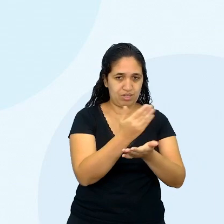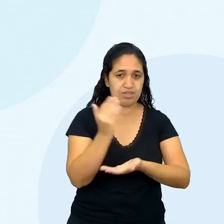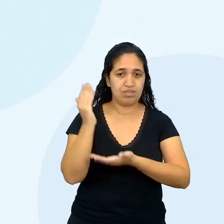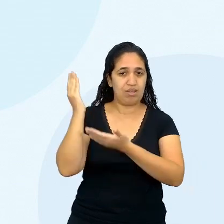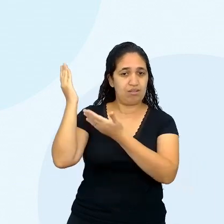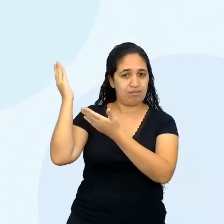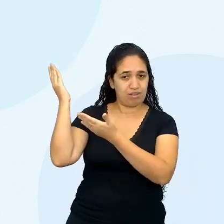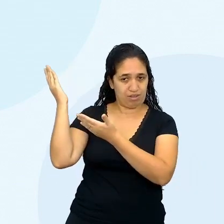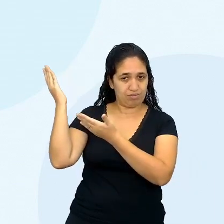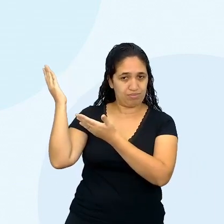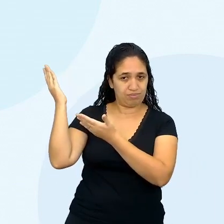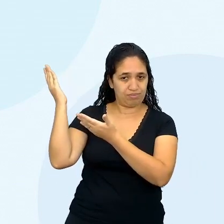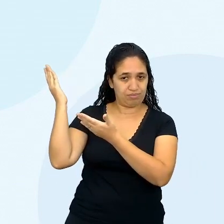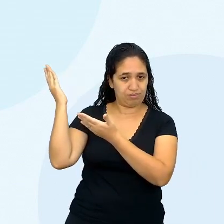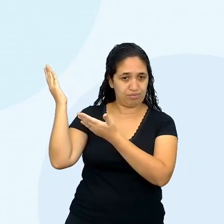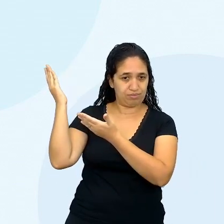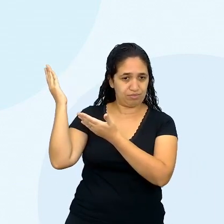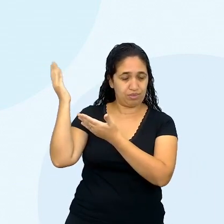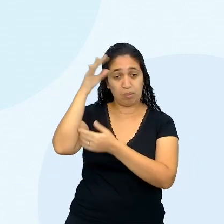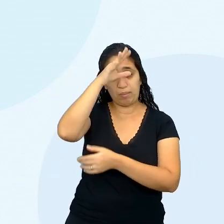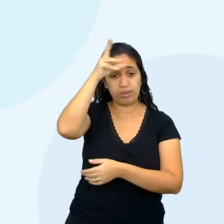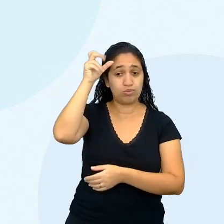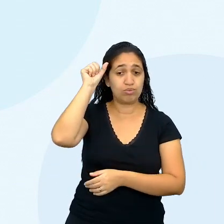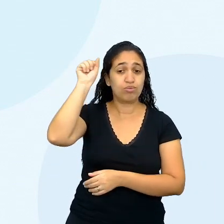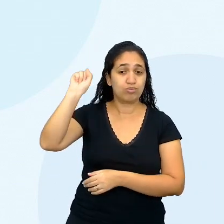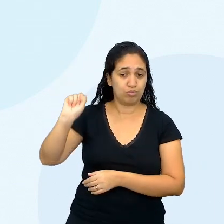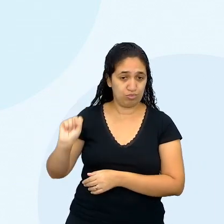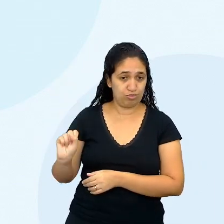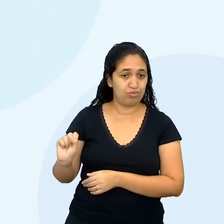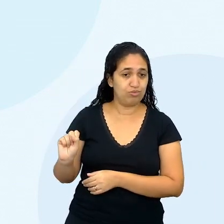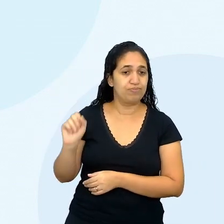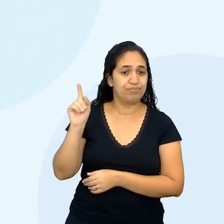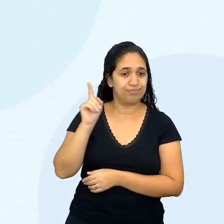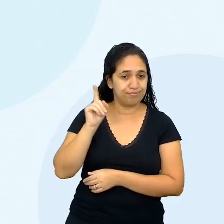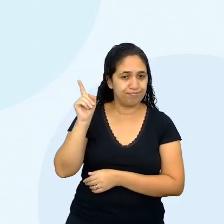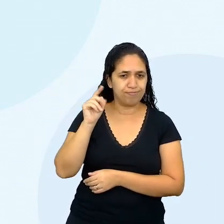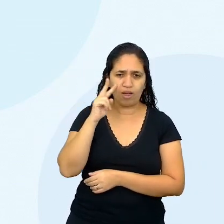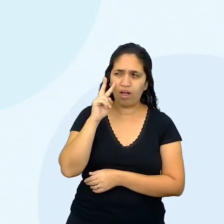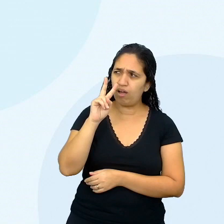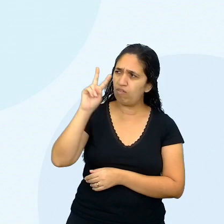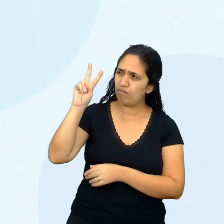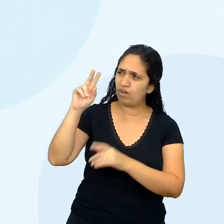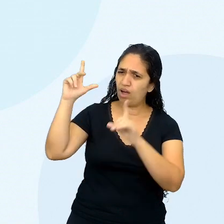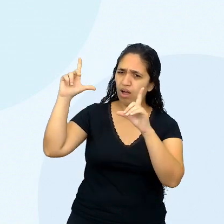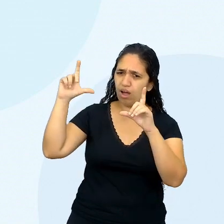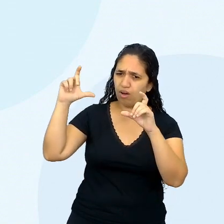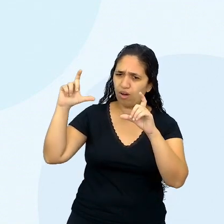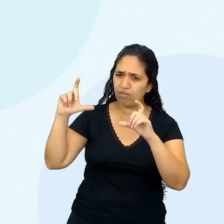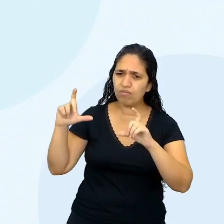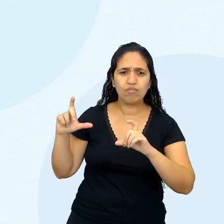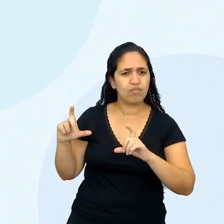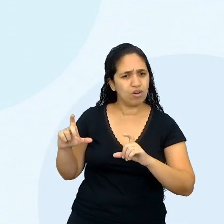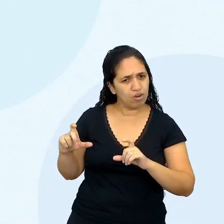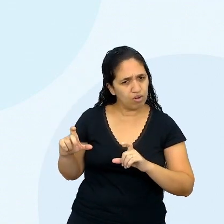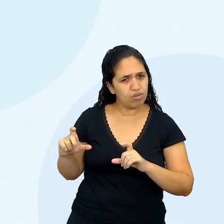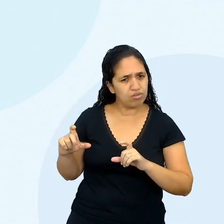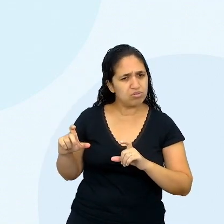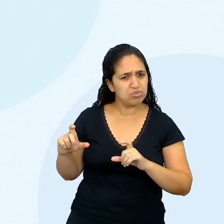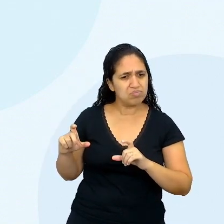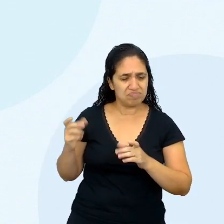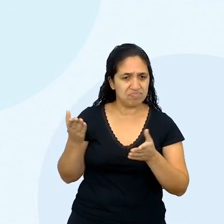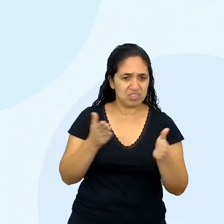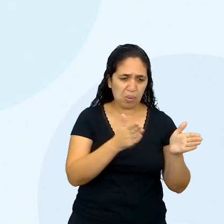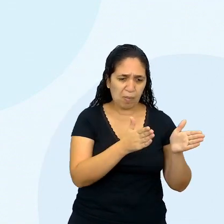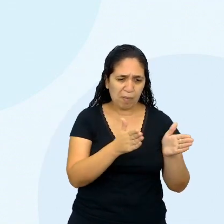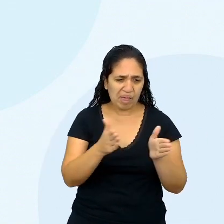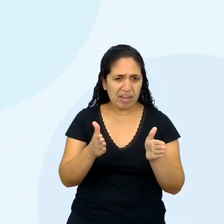represa da usina de Manso, né, no Mato Grosso do Sul. Muita gente vê essas fotos, né, principalmente quando acaba esse período que nós